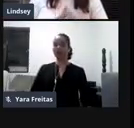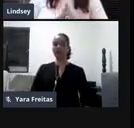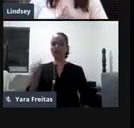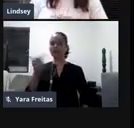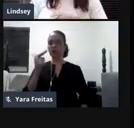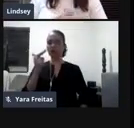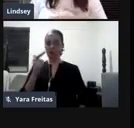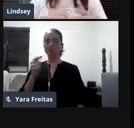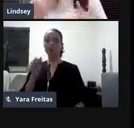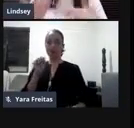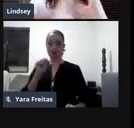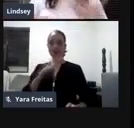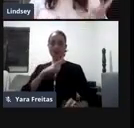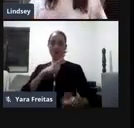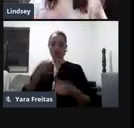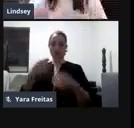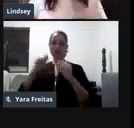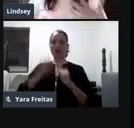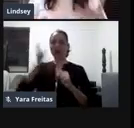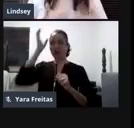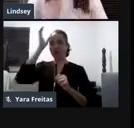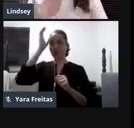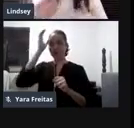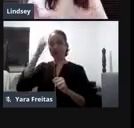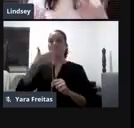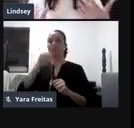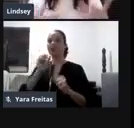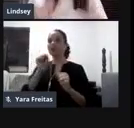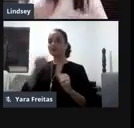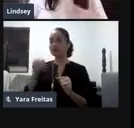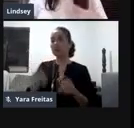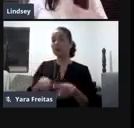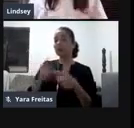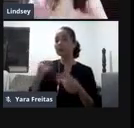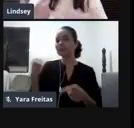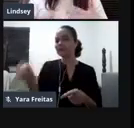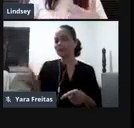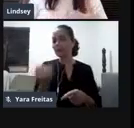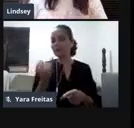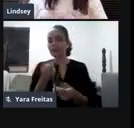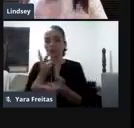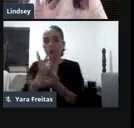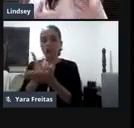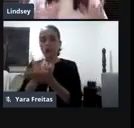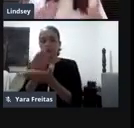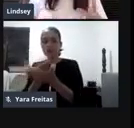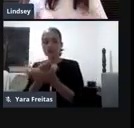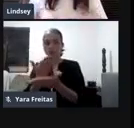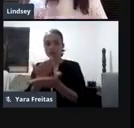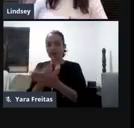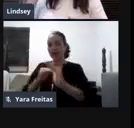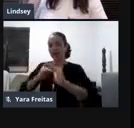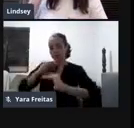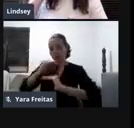Tanto é que é importante que a gente continue estudando, desenvolvendo o